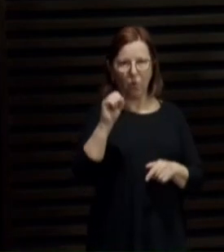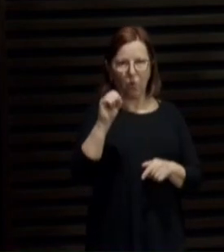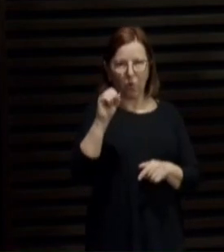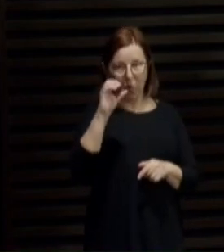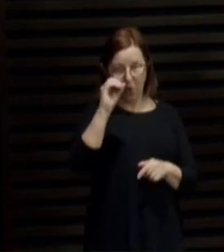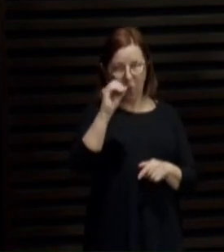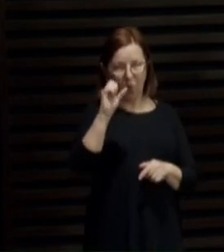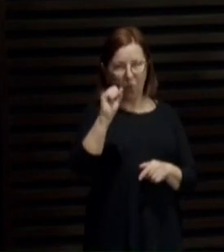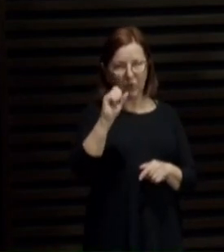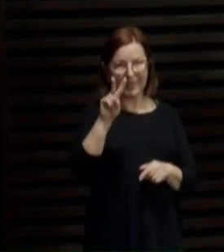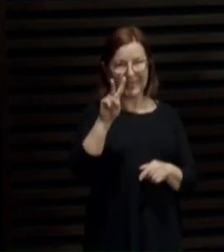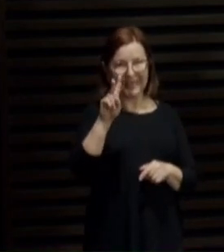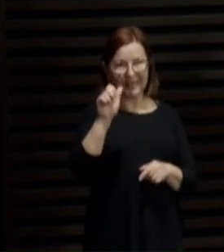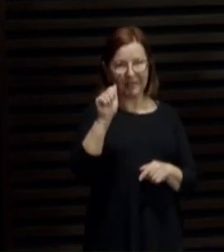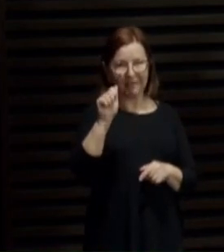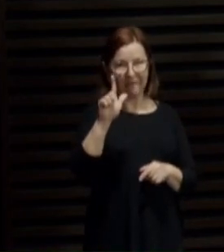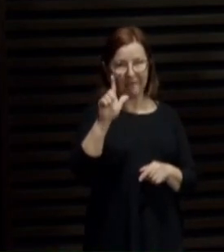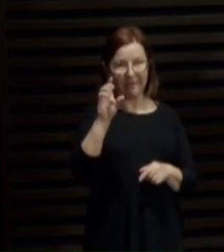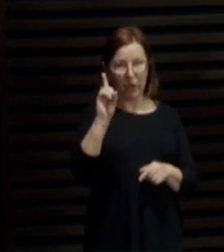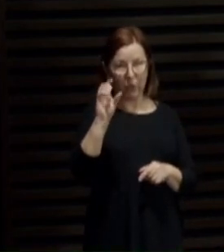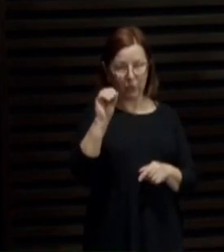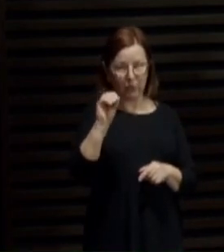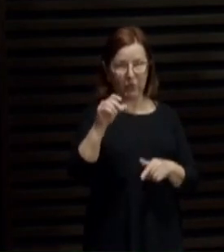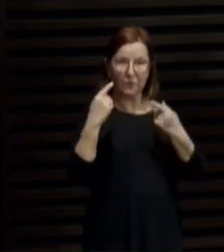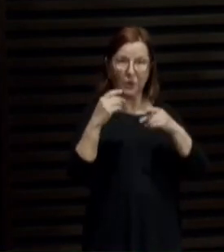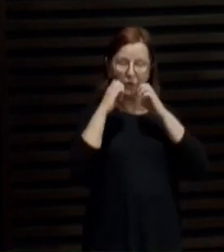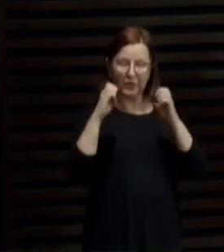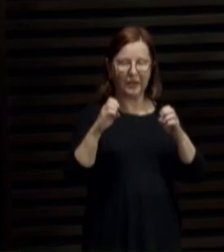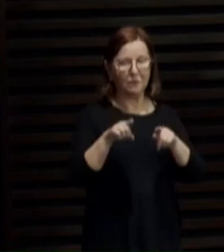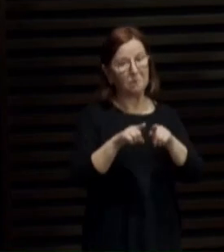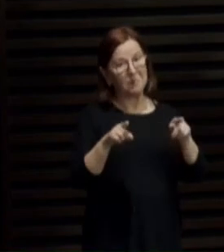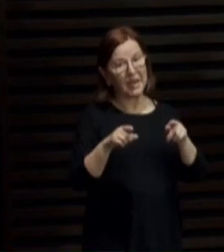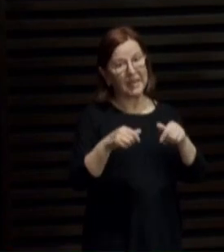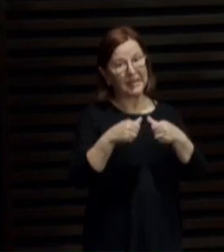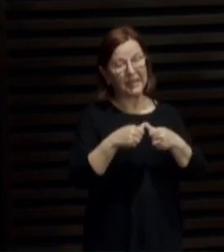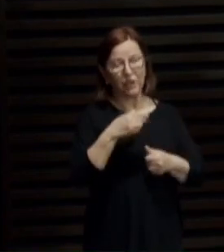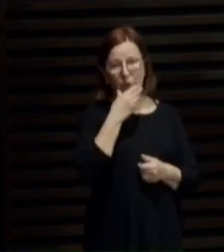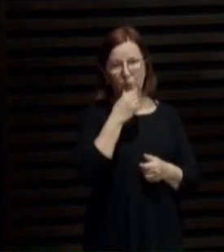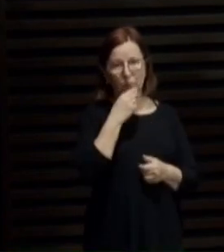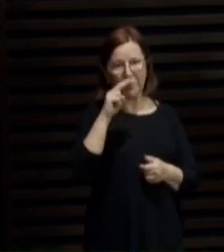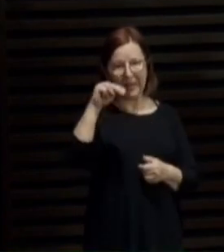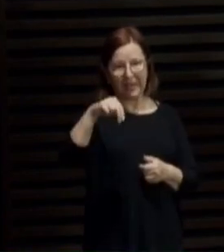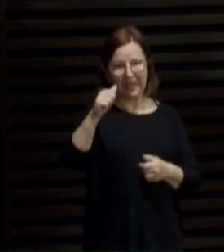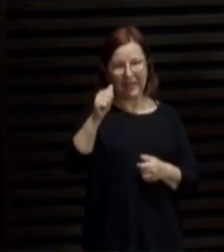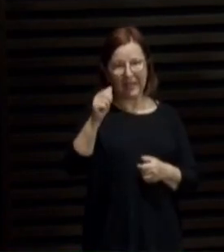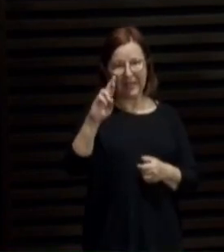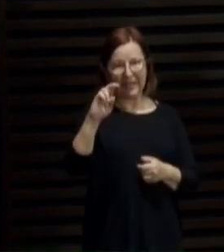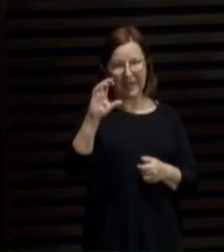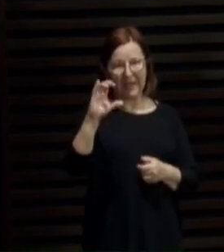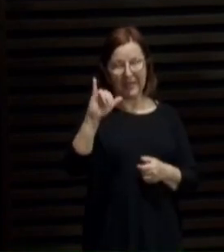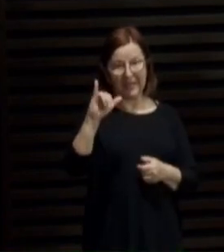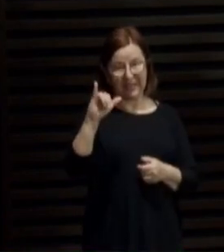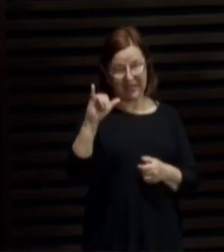diácono, que evangelizou ele. Mas ele vivia uma vida não adequada segundo os